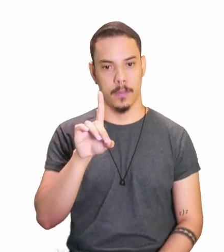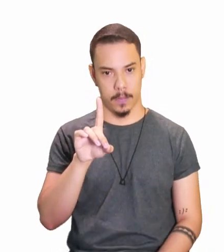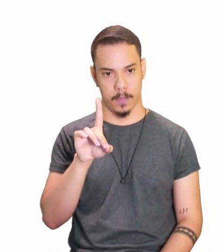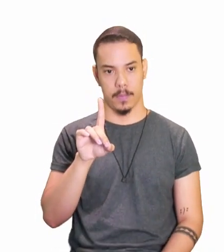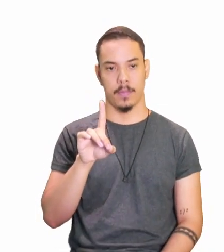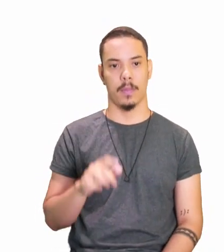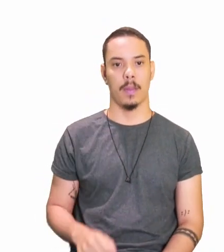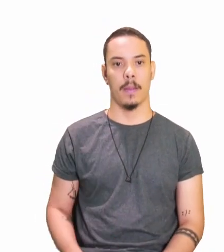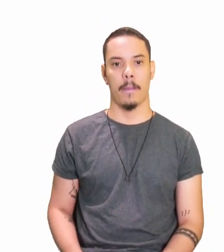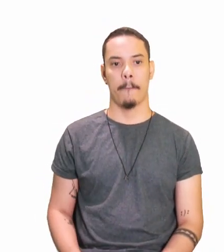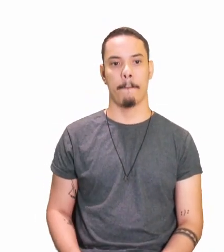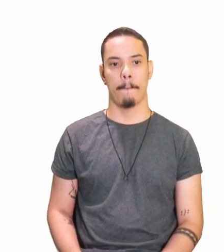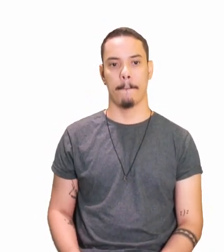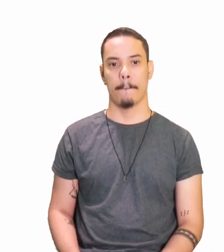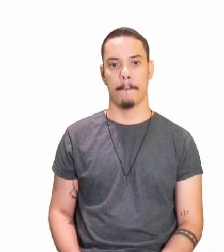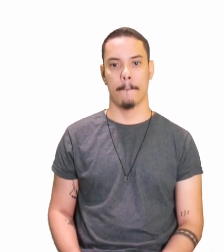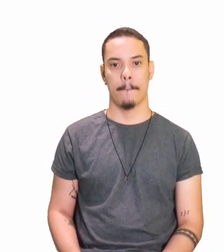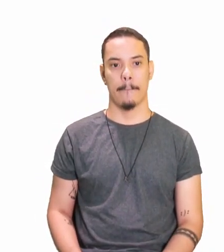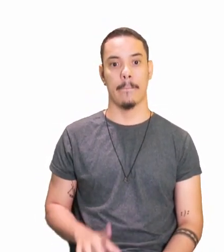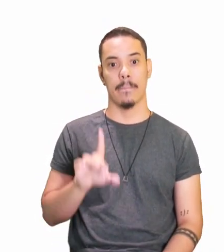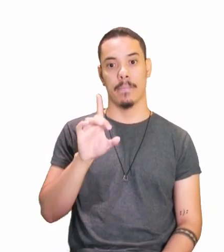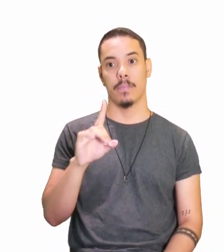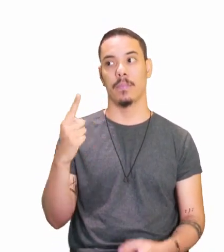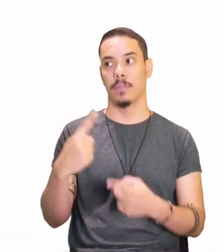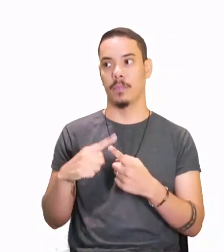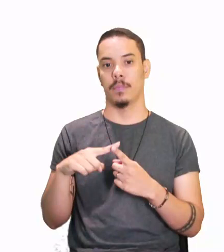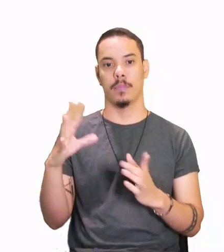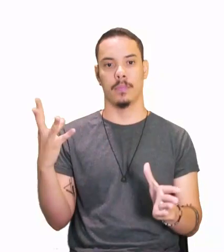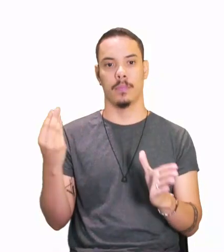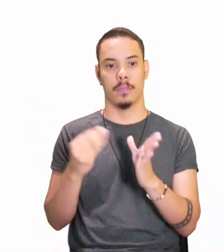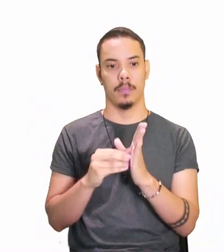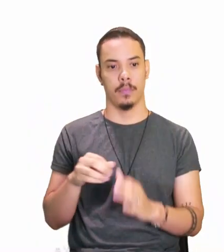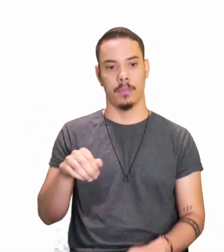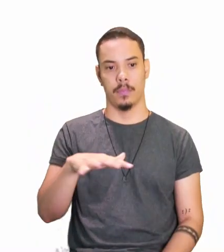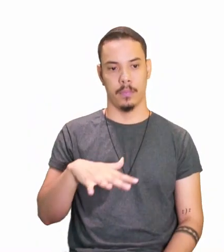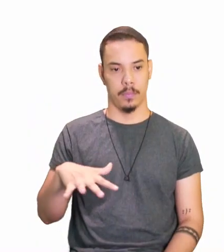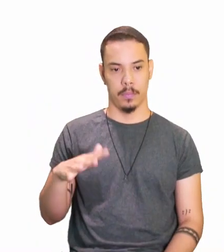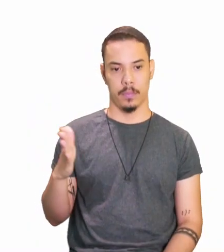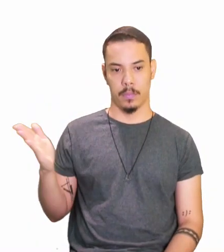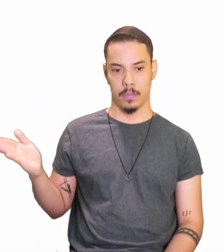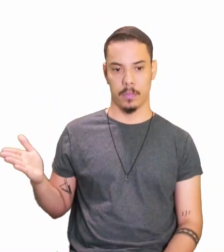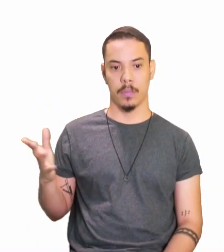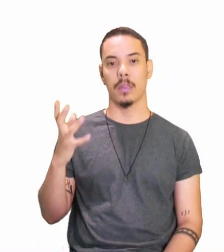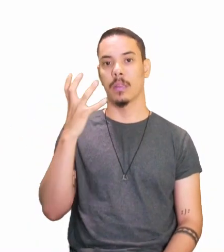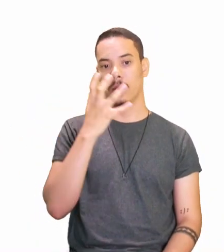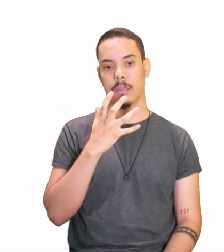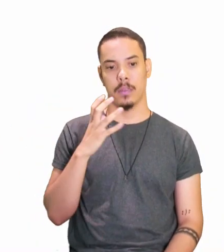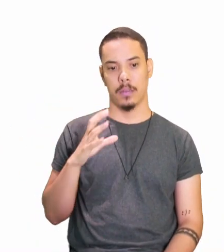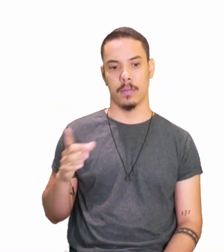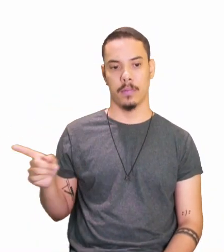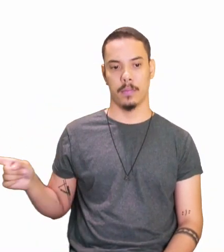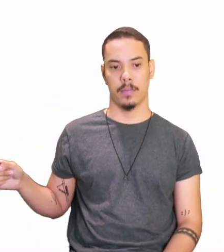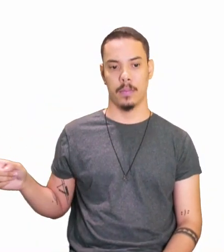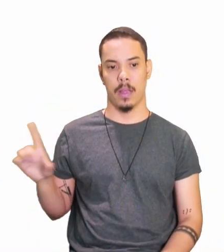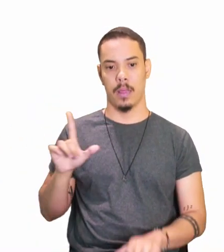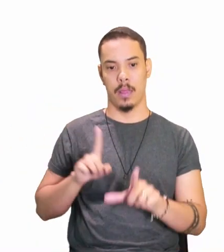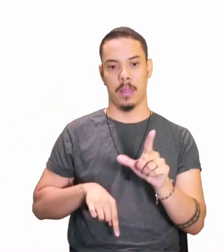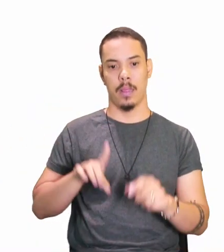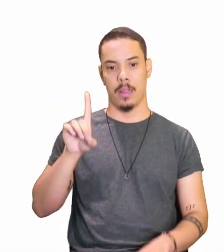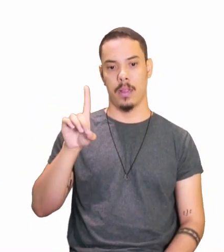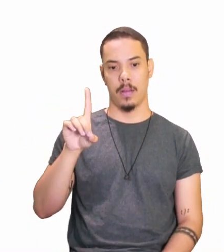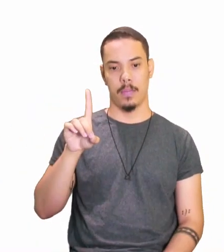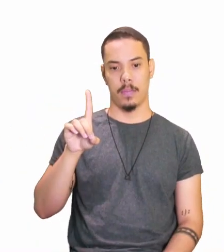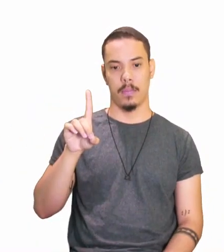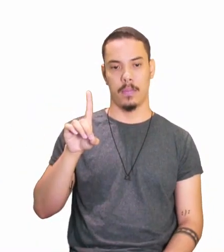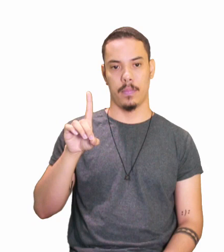Tá bom? A letra D que vai preencher o espaço. No caso é cantamos, cantais,